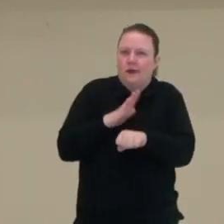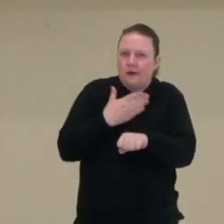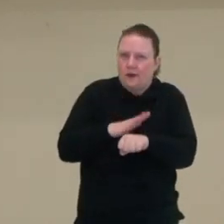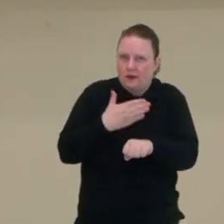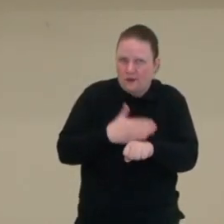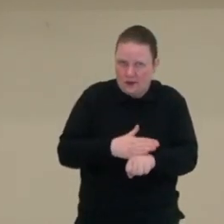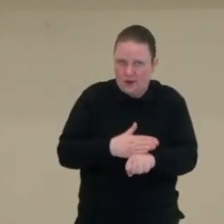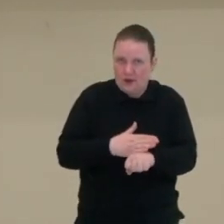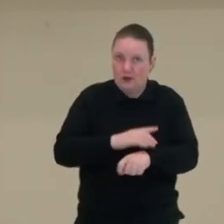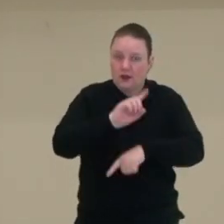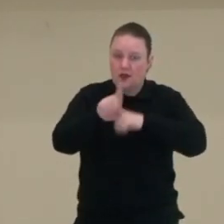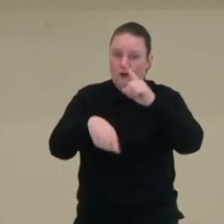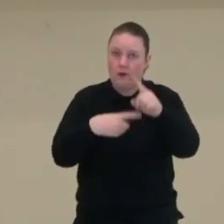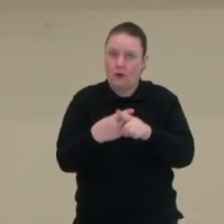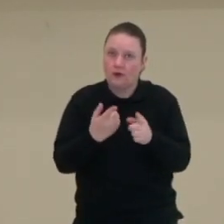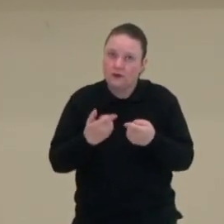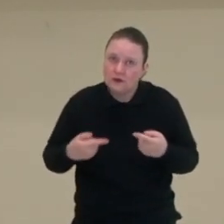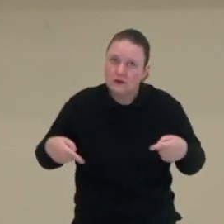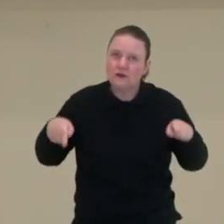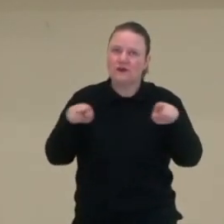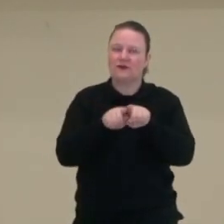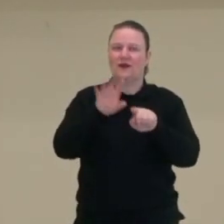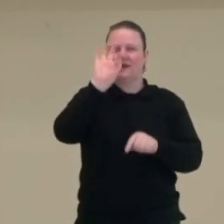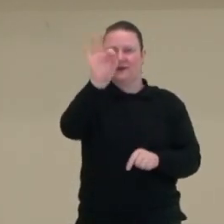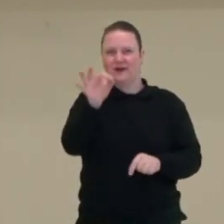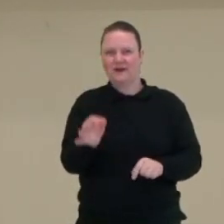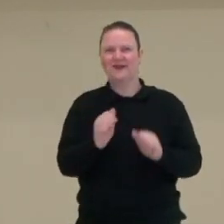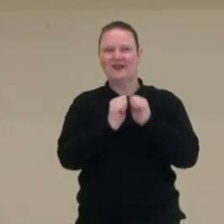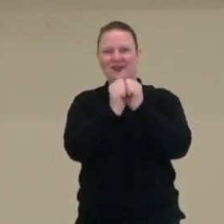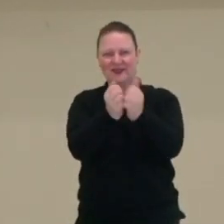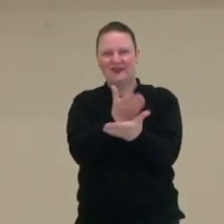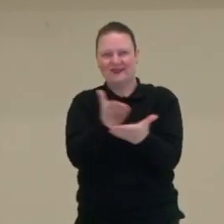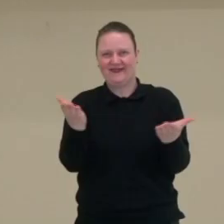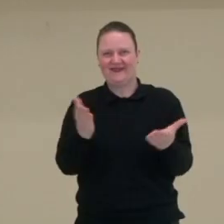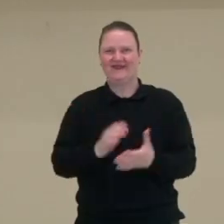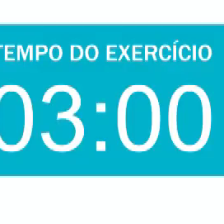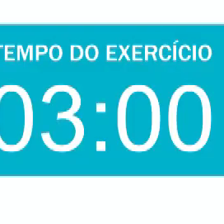cálculo e na sequência eu volto para corrigir com vocês.